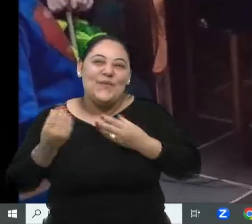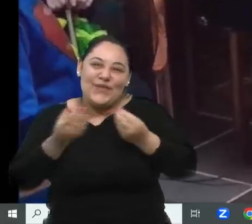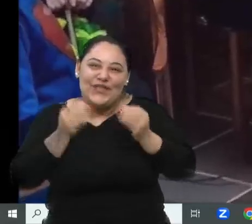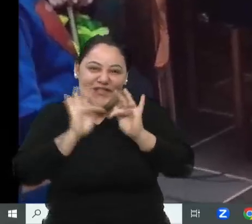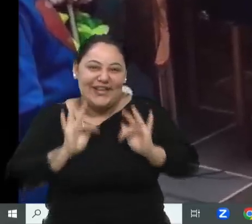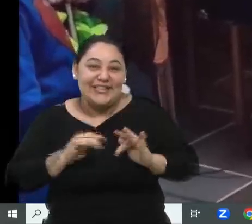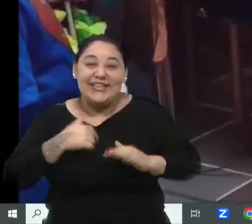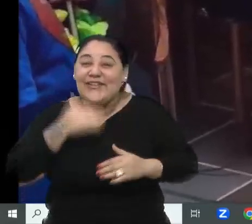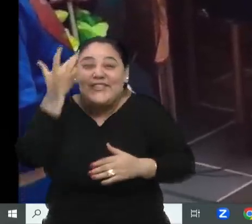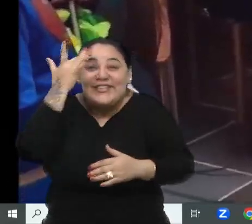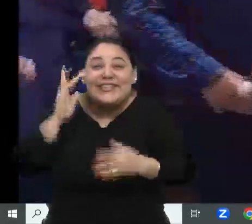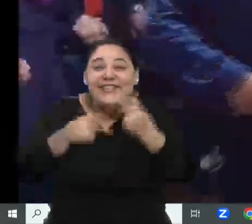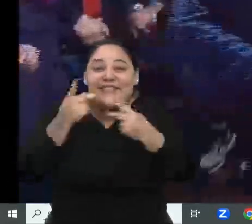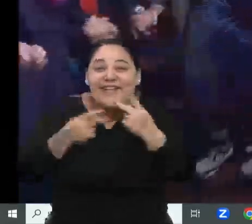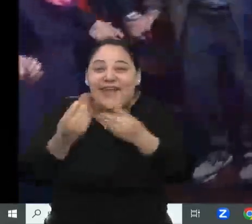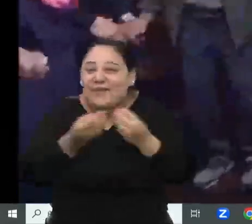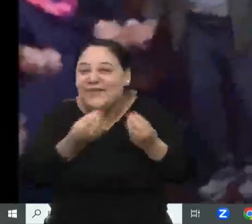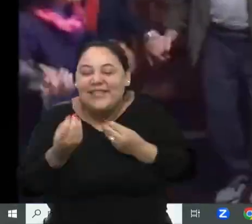viu, gente?